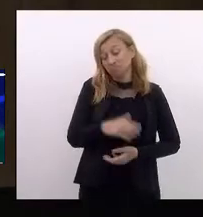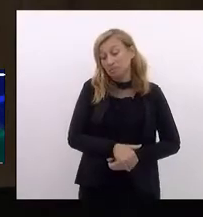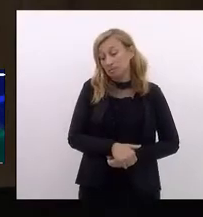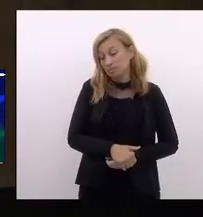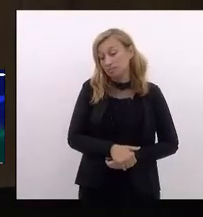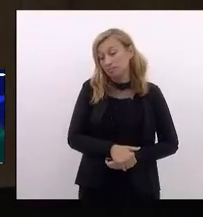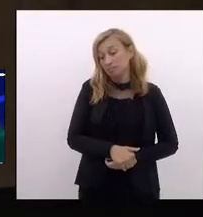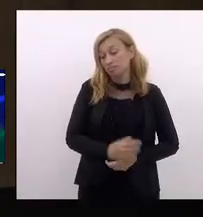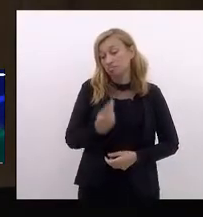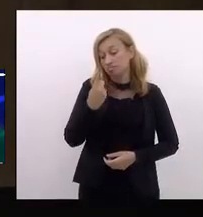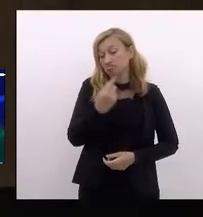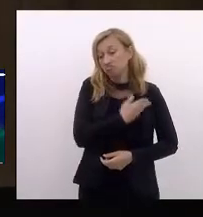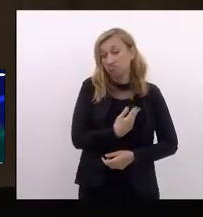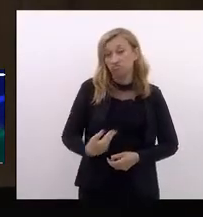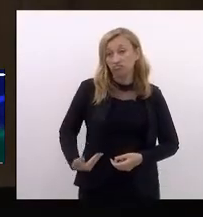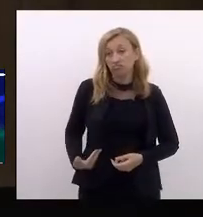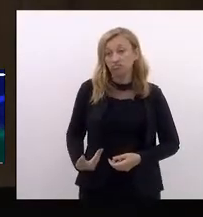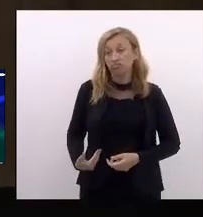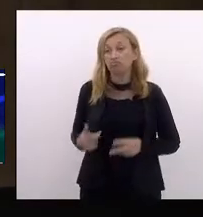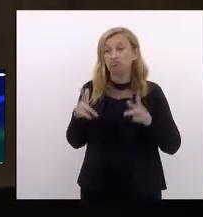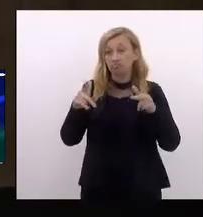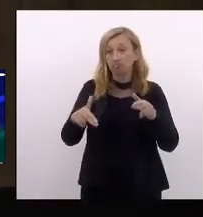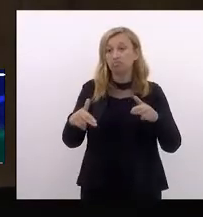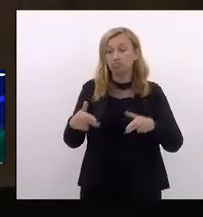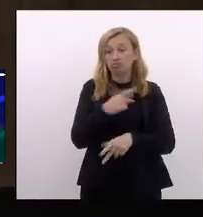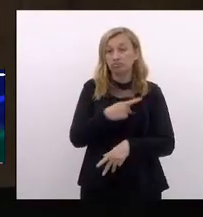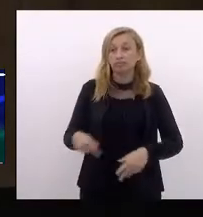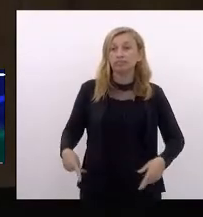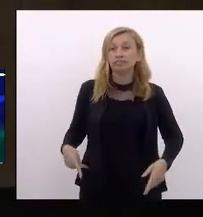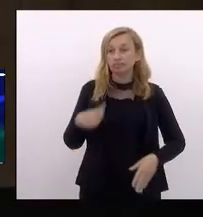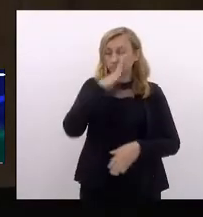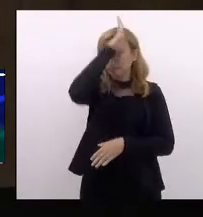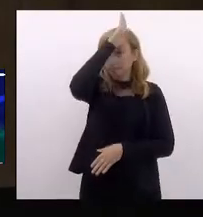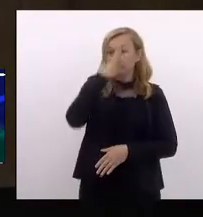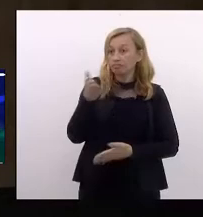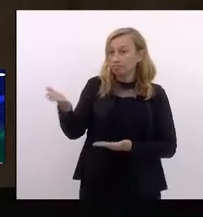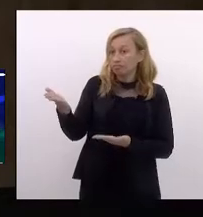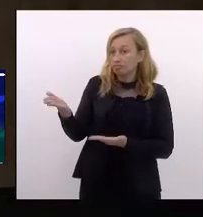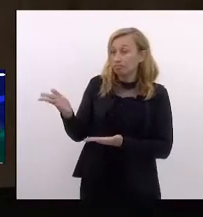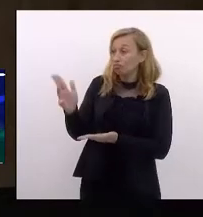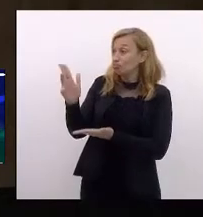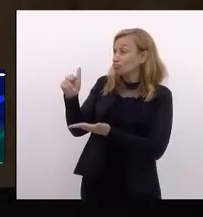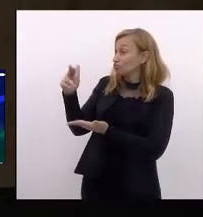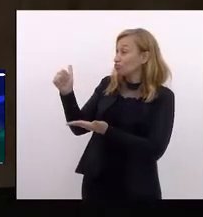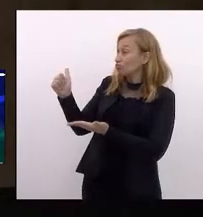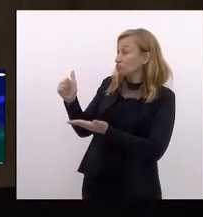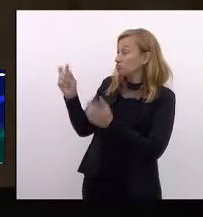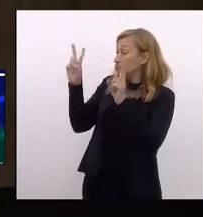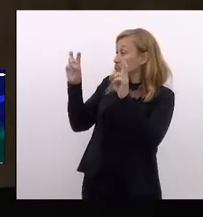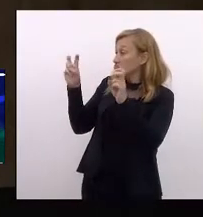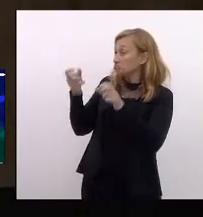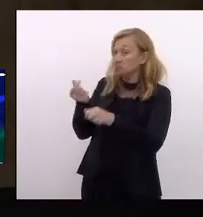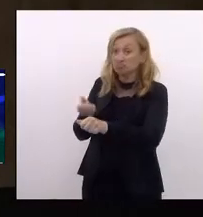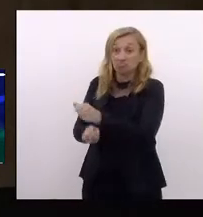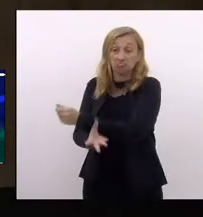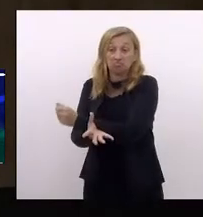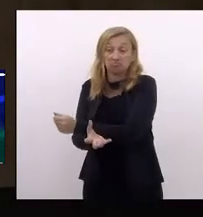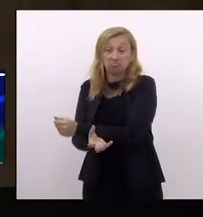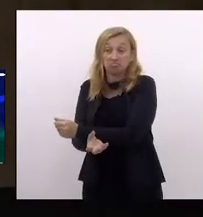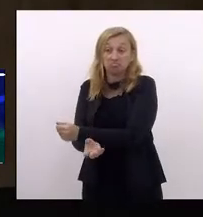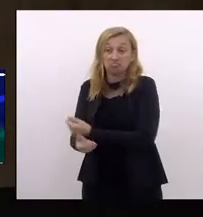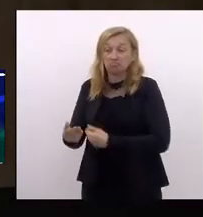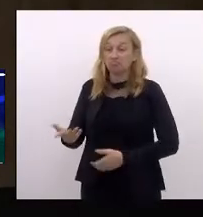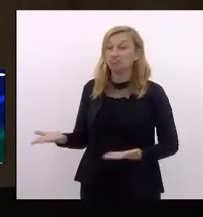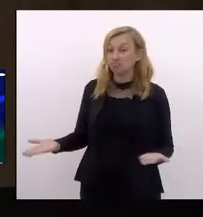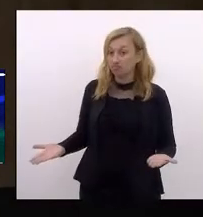um governante igual o presidente bolsonaro que tá aí sem nenhum caso de corrupção no governo dele Oi